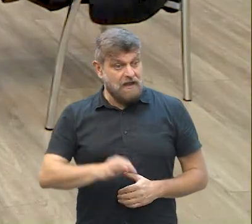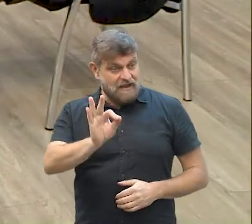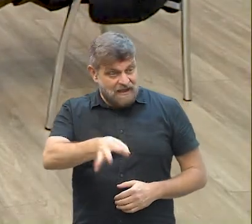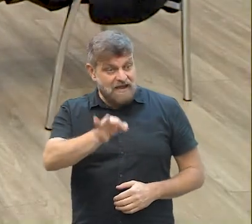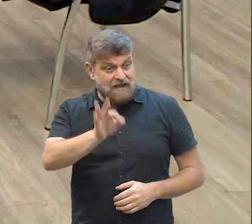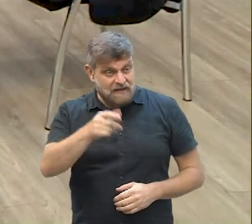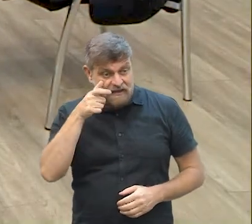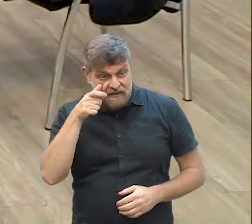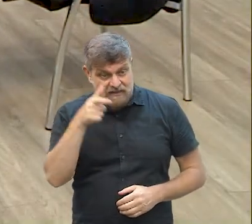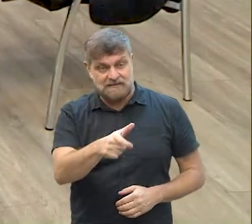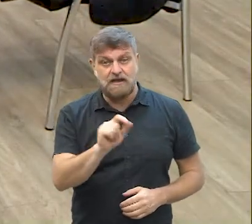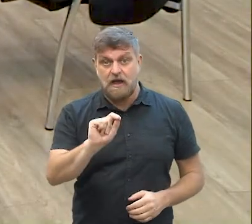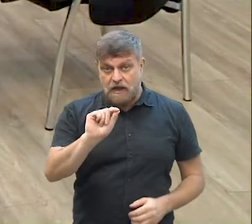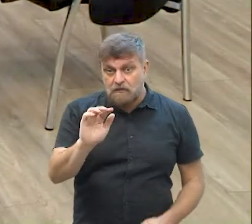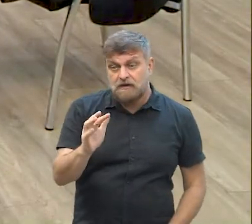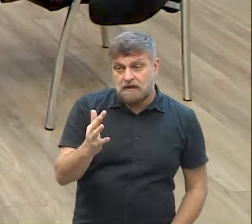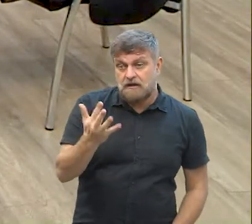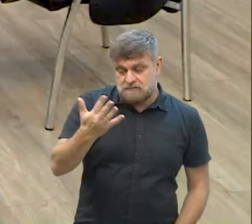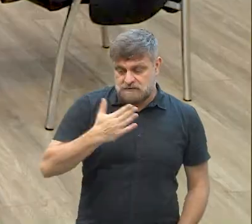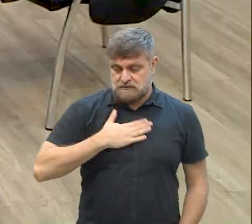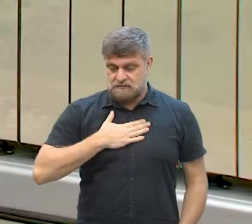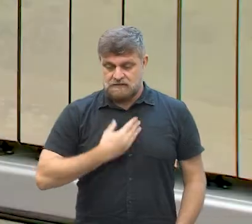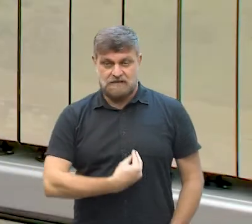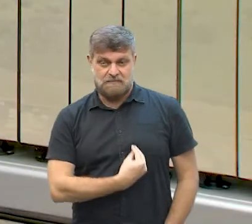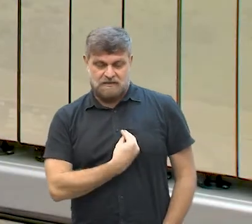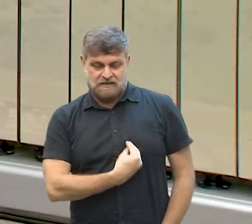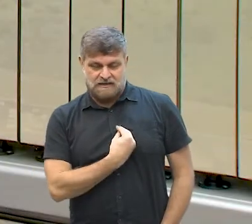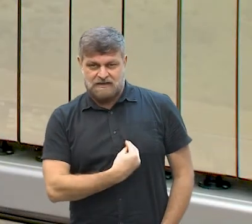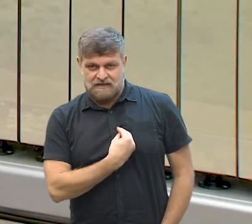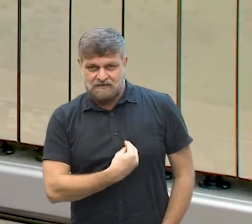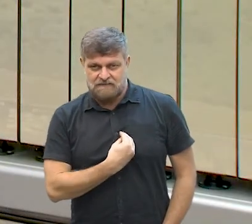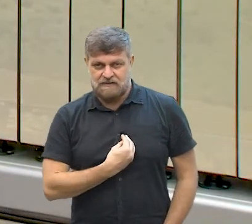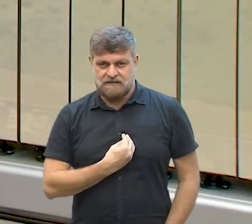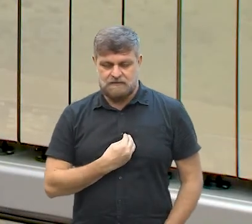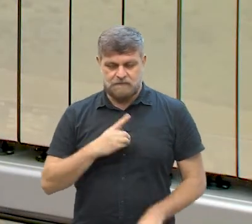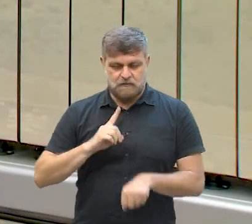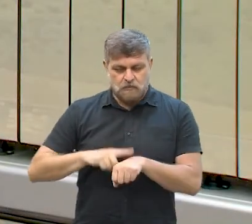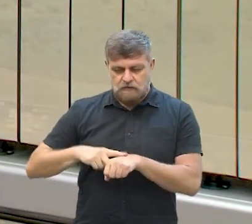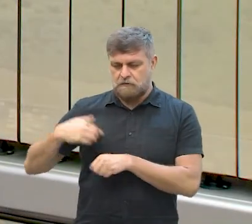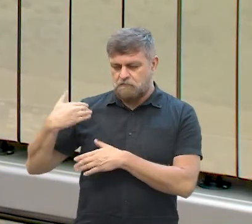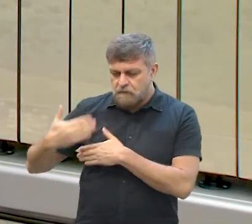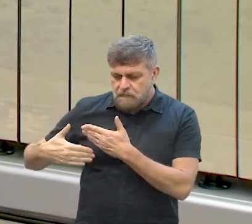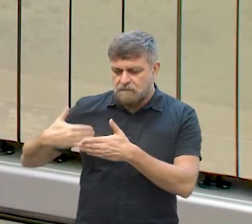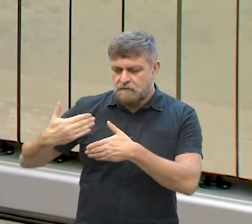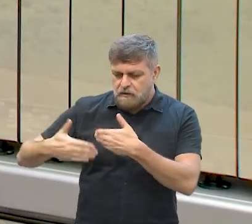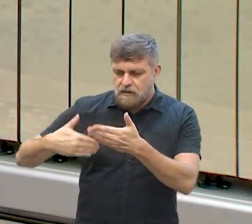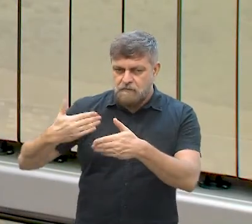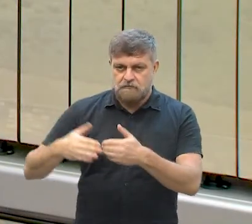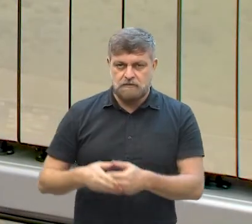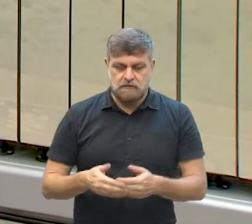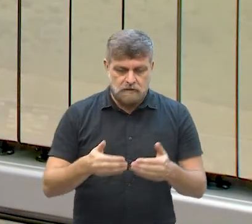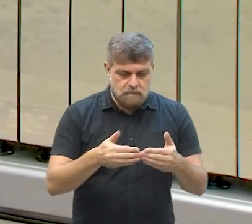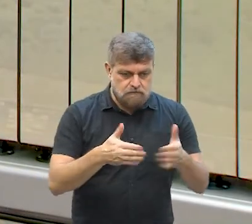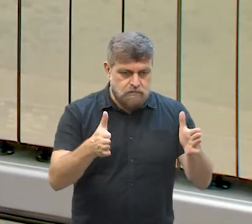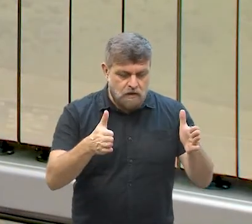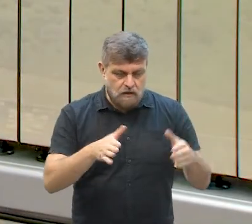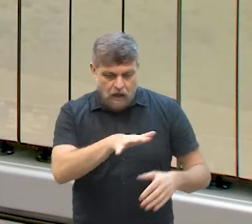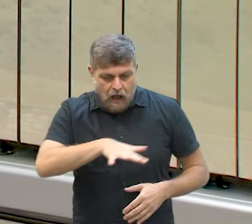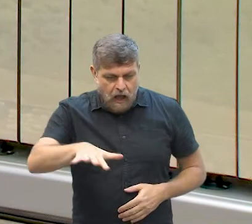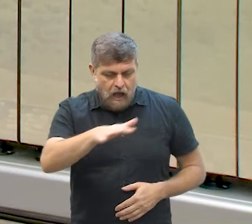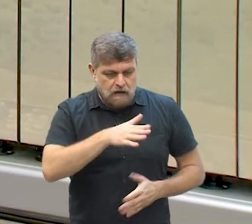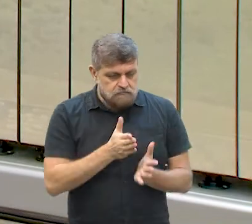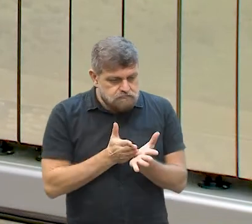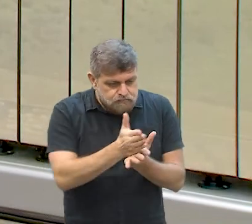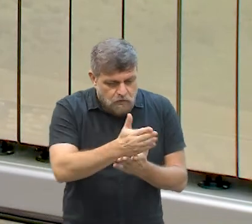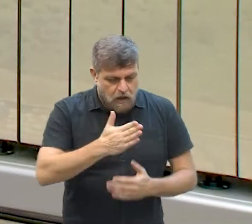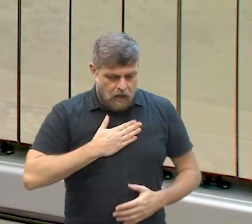É interessante isso, né, você observar, porque foi exatamente dessa forma, né? Acho que com o passar do tempo, né, várias portas foram